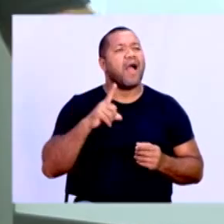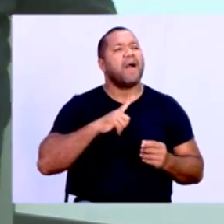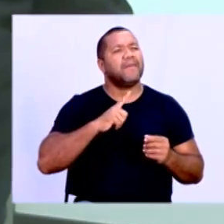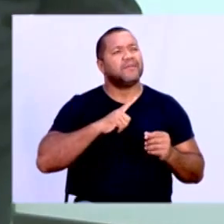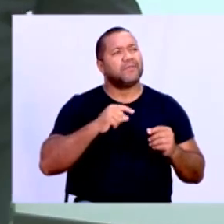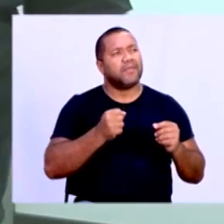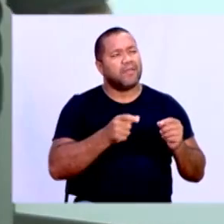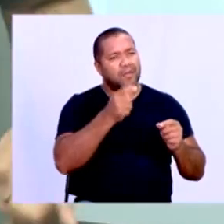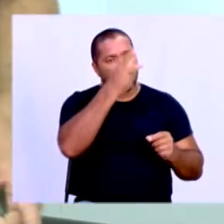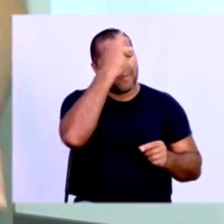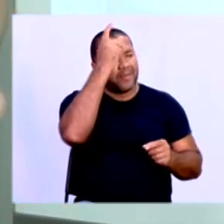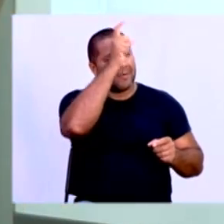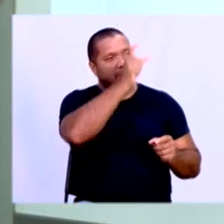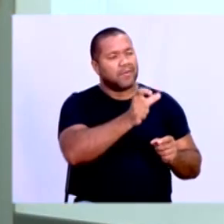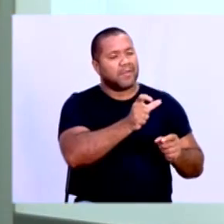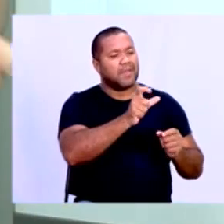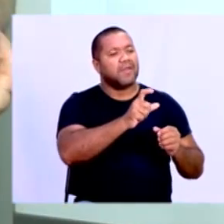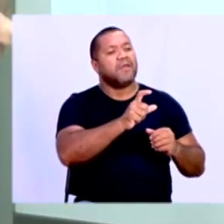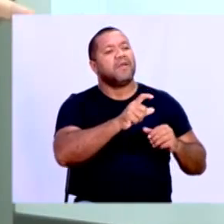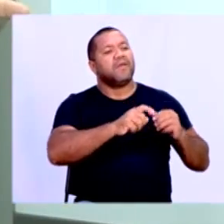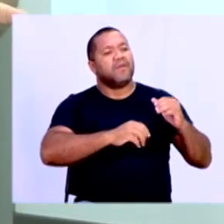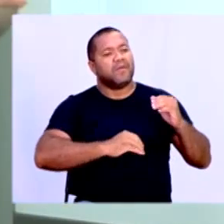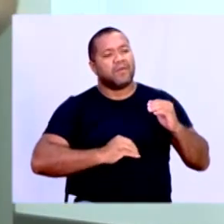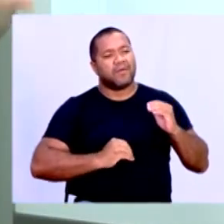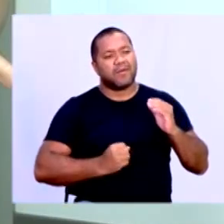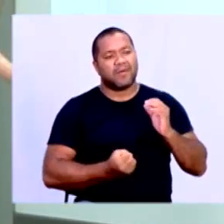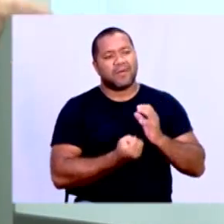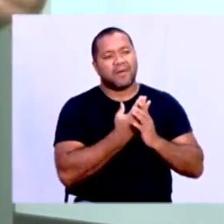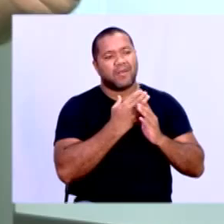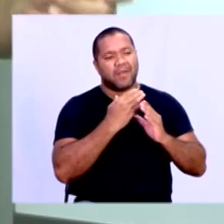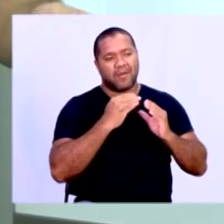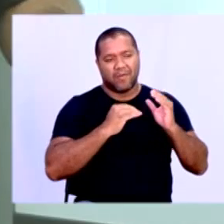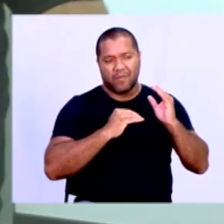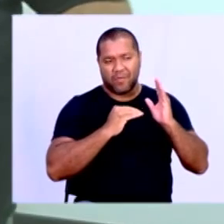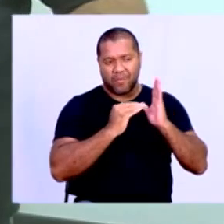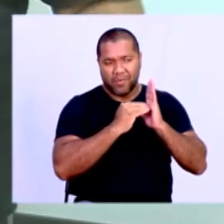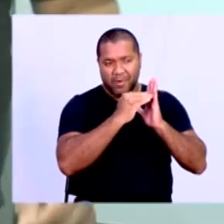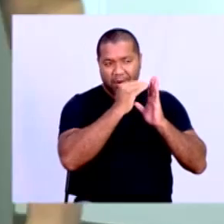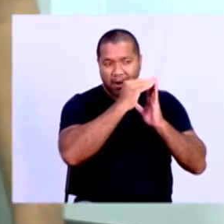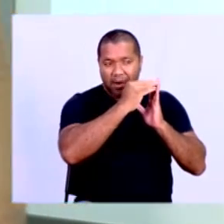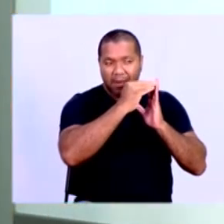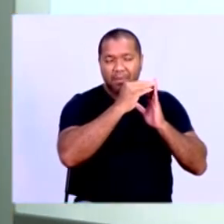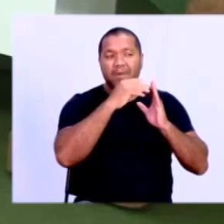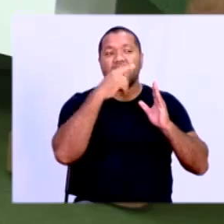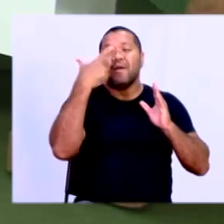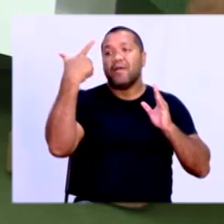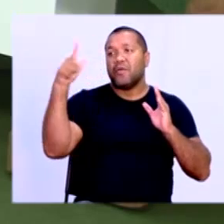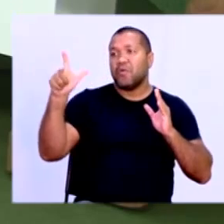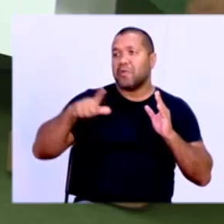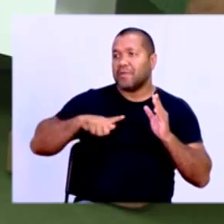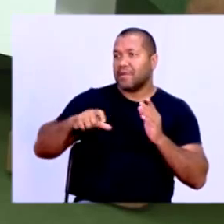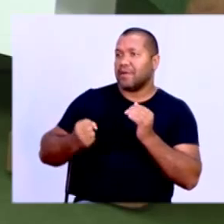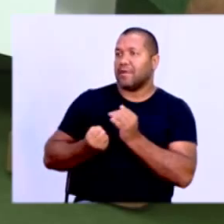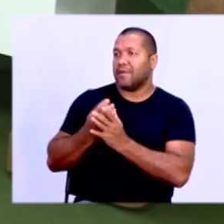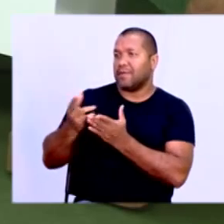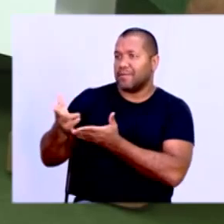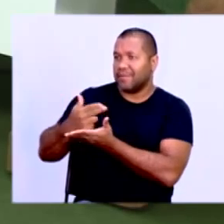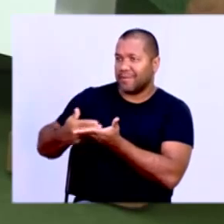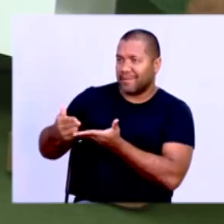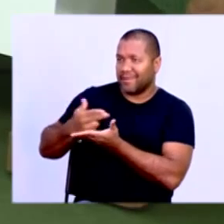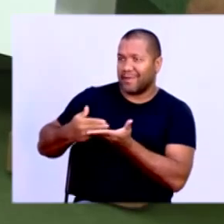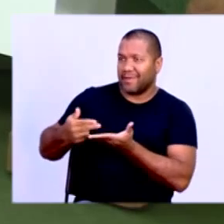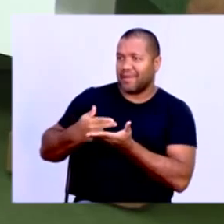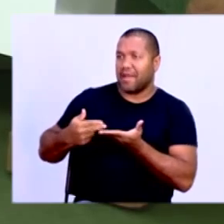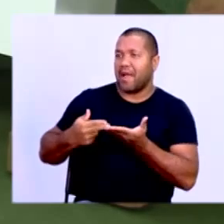desenvolvedor e o designer, como é que eles trabalham isso? Como é que... Fala um pouquinho, professor, tá? Só uma ideia para eles de como